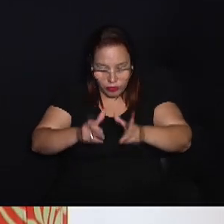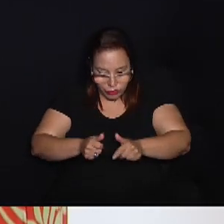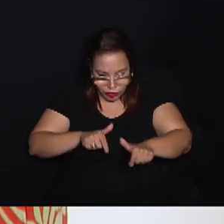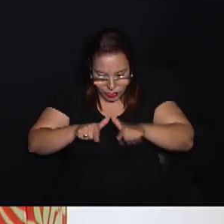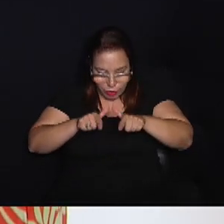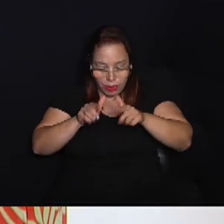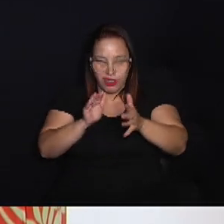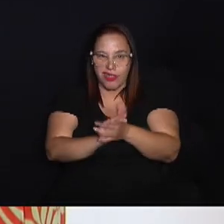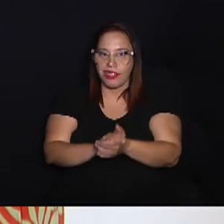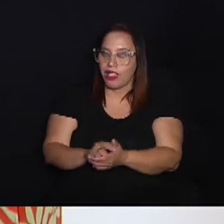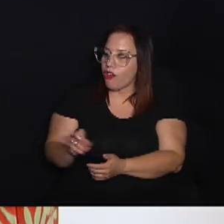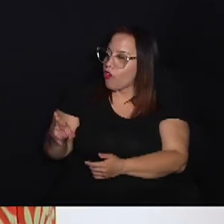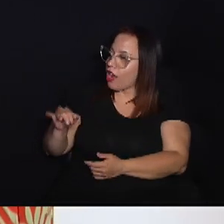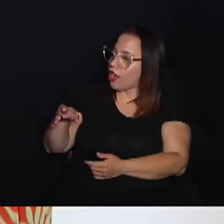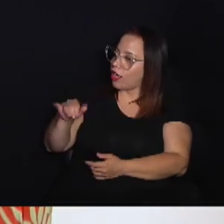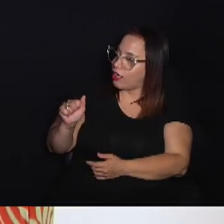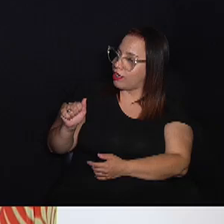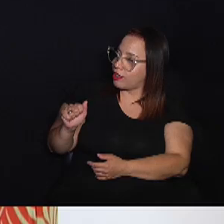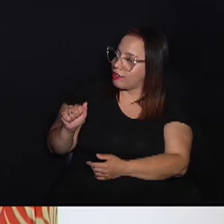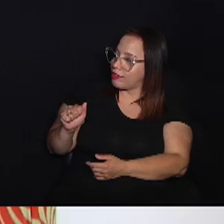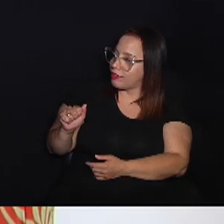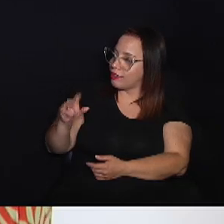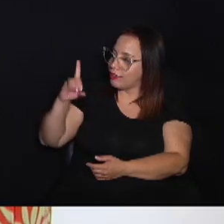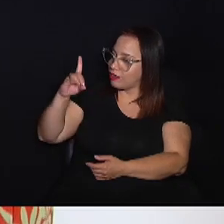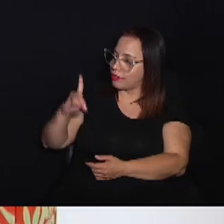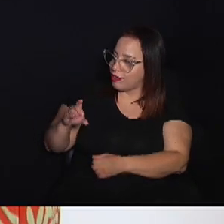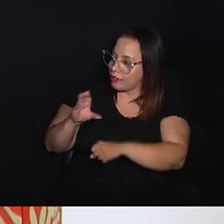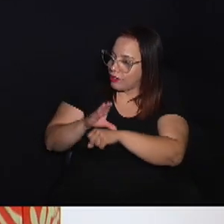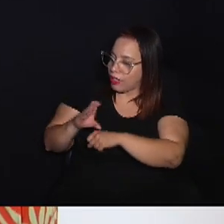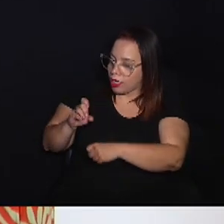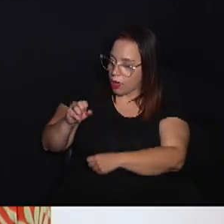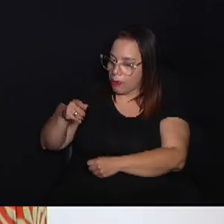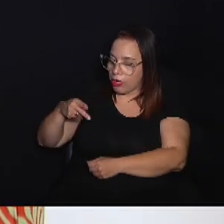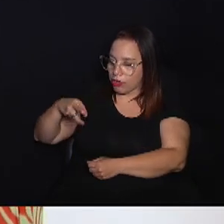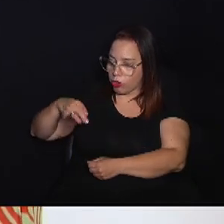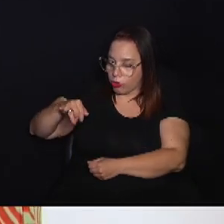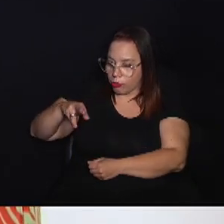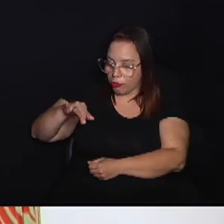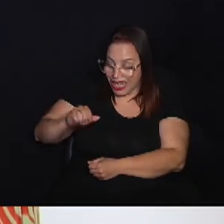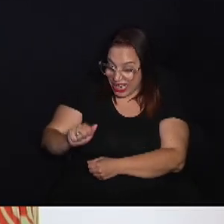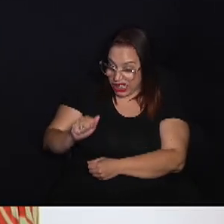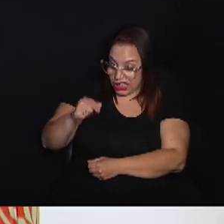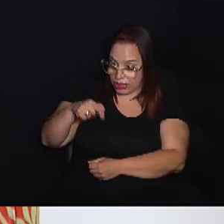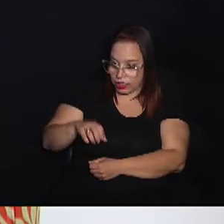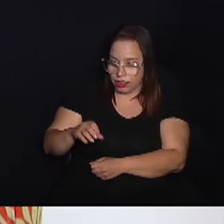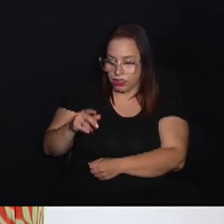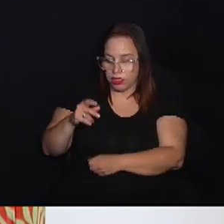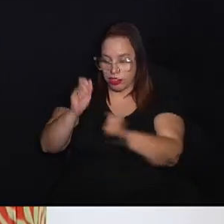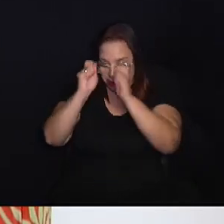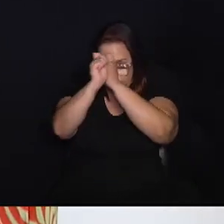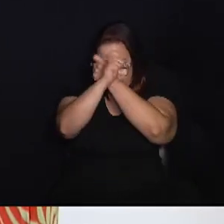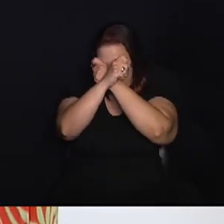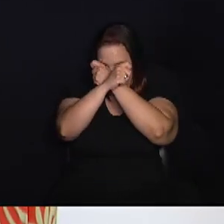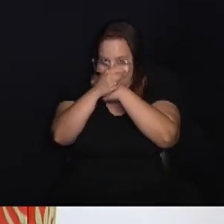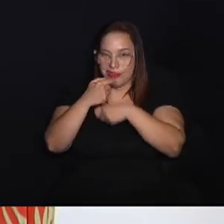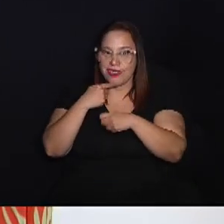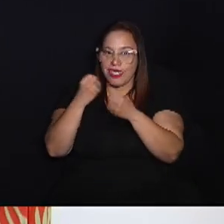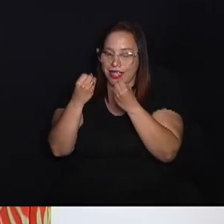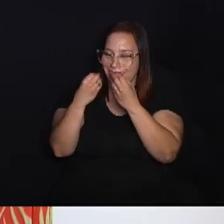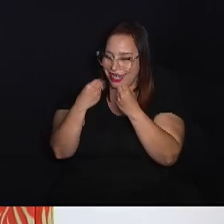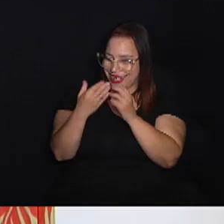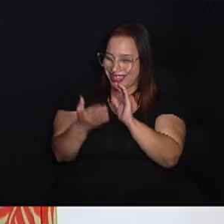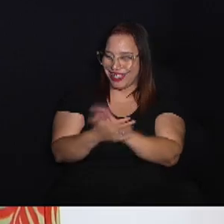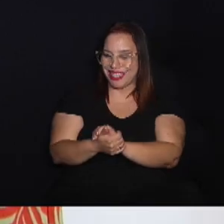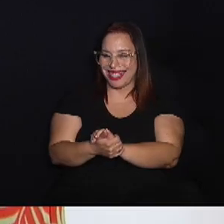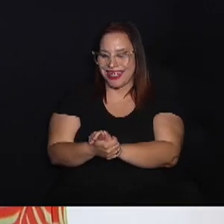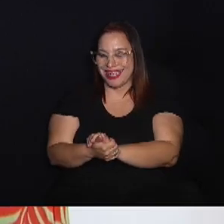trabalhar. Valéria Martins, diretora do curso de Biblioteconomia aqui da PUC Campinas, dando uma aula para a gente